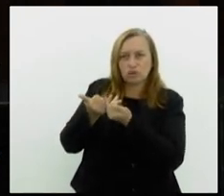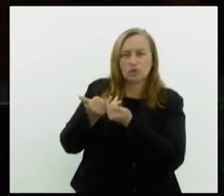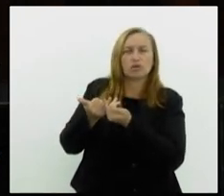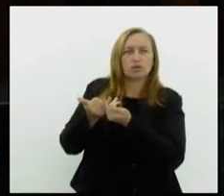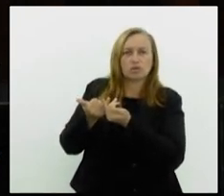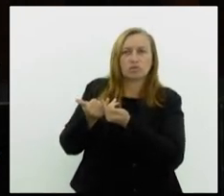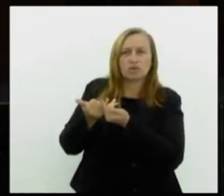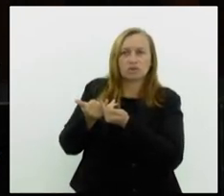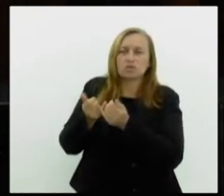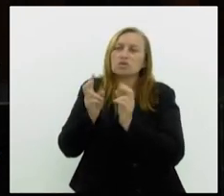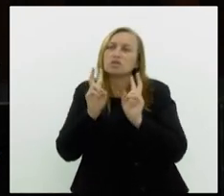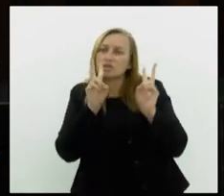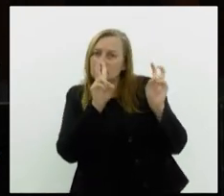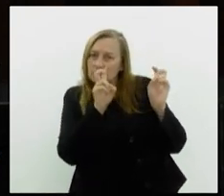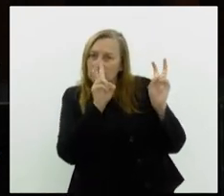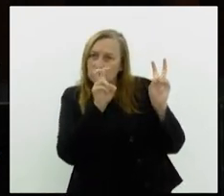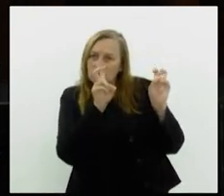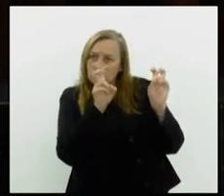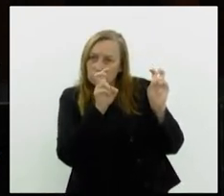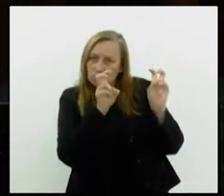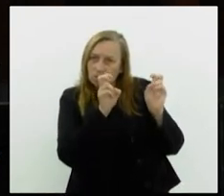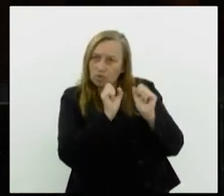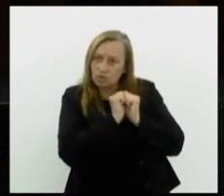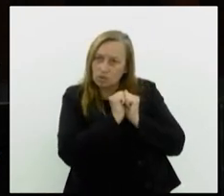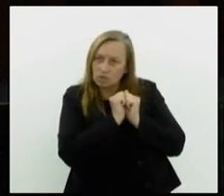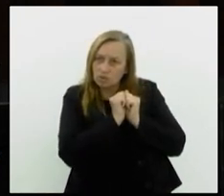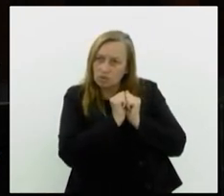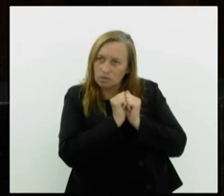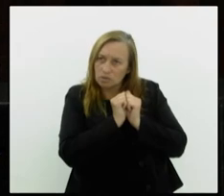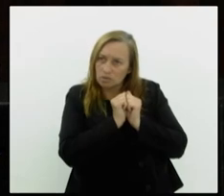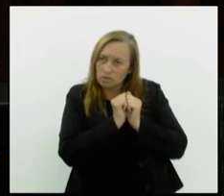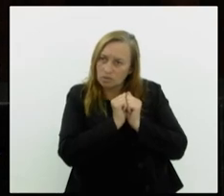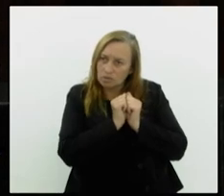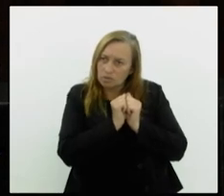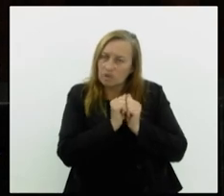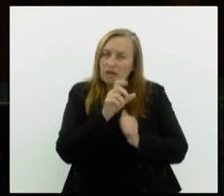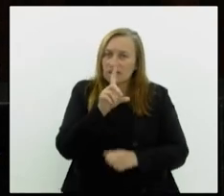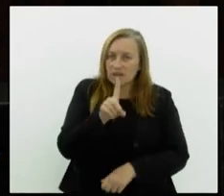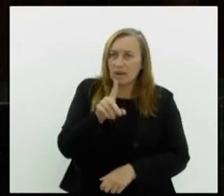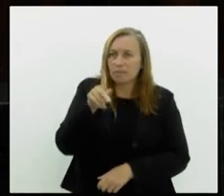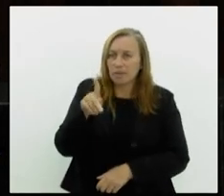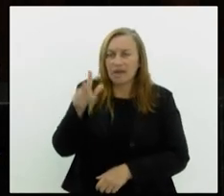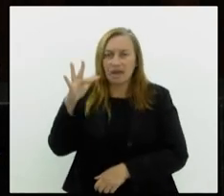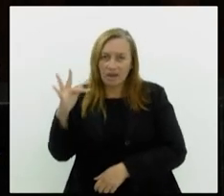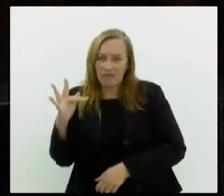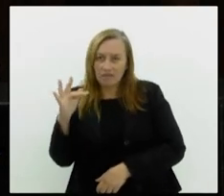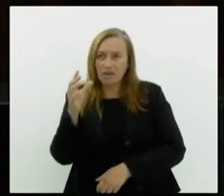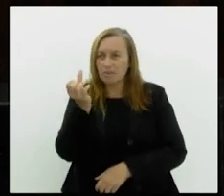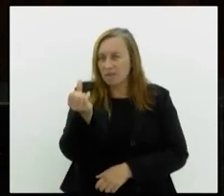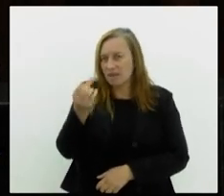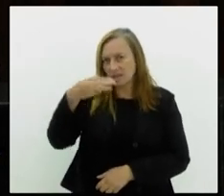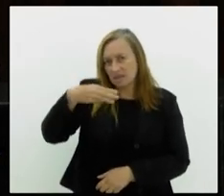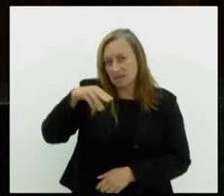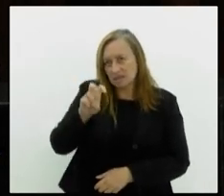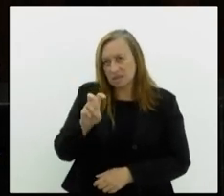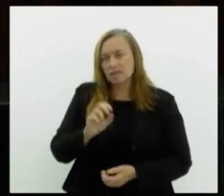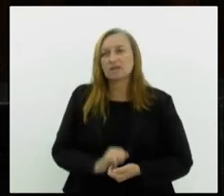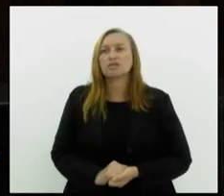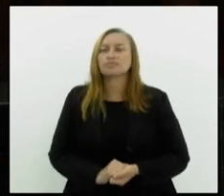dessa, a qual eu classifico malsinada ADPF 635.